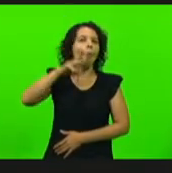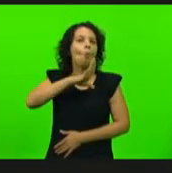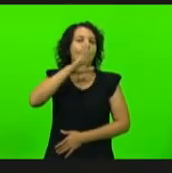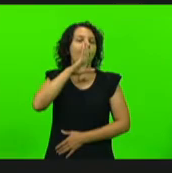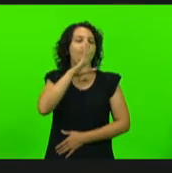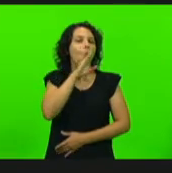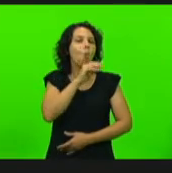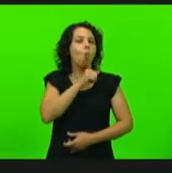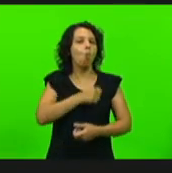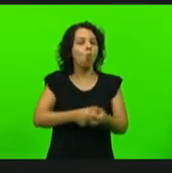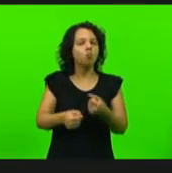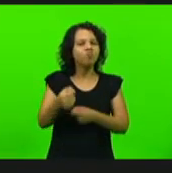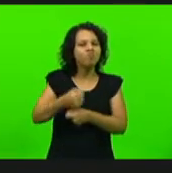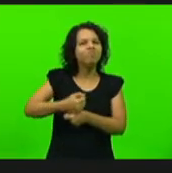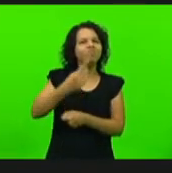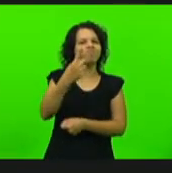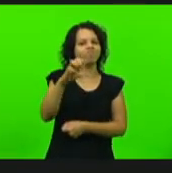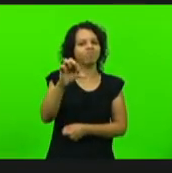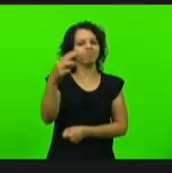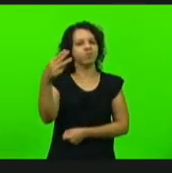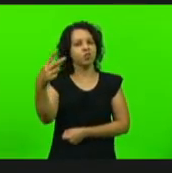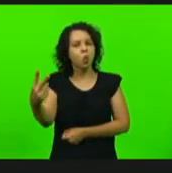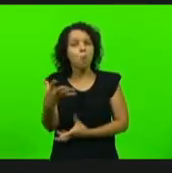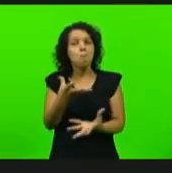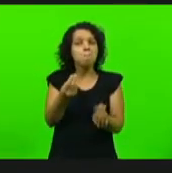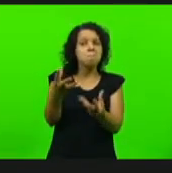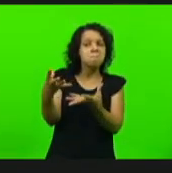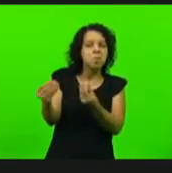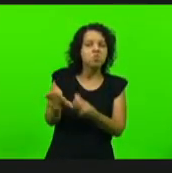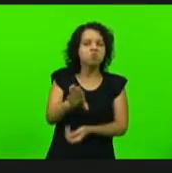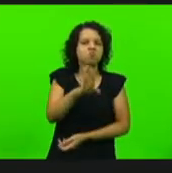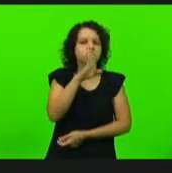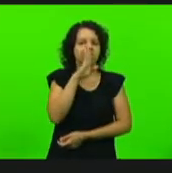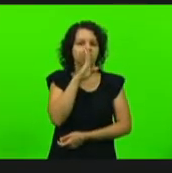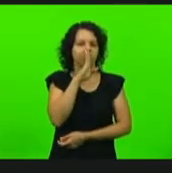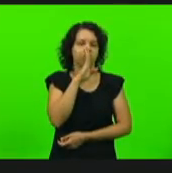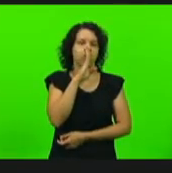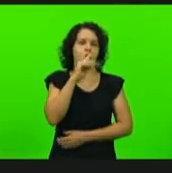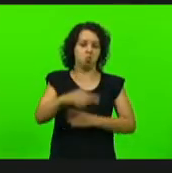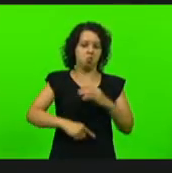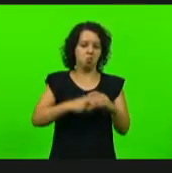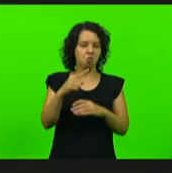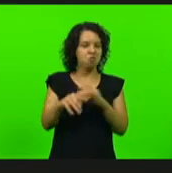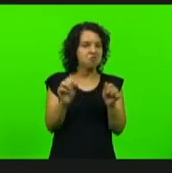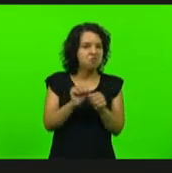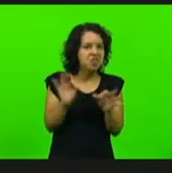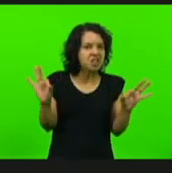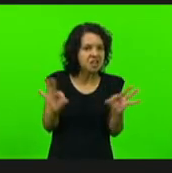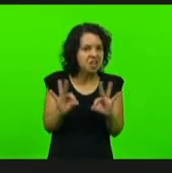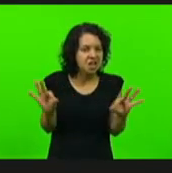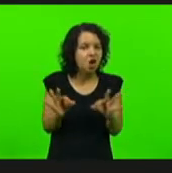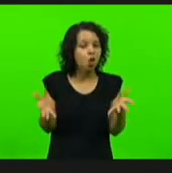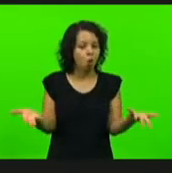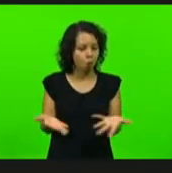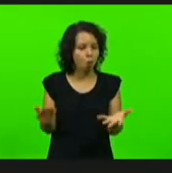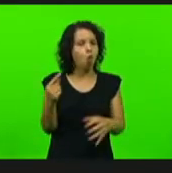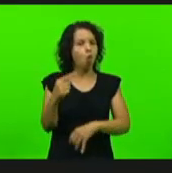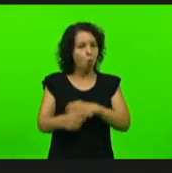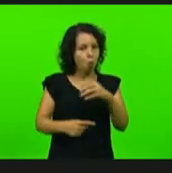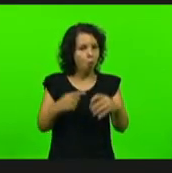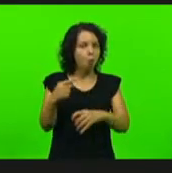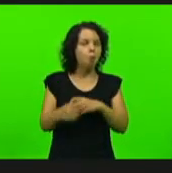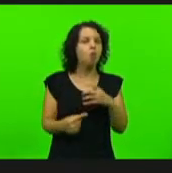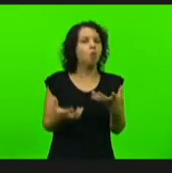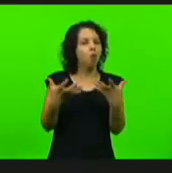32, infelizmente, muitos se calaram. O mundo não fez nada. Hoje, o mundo está fazendo algo.